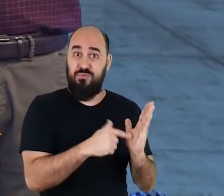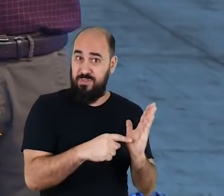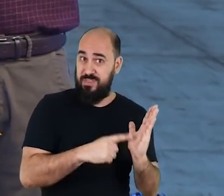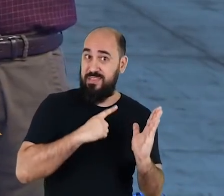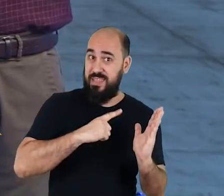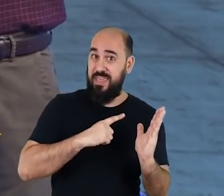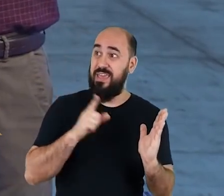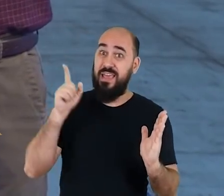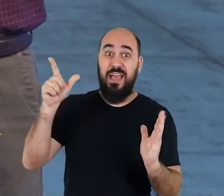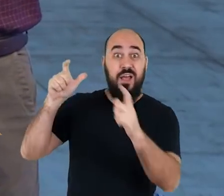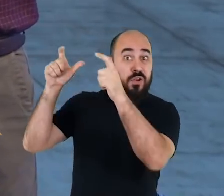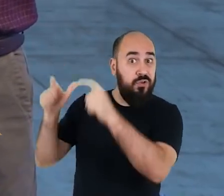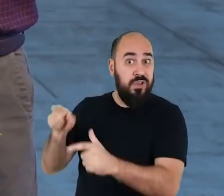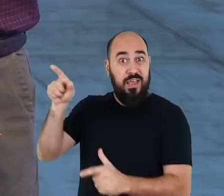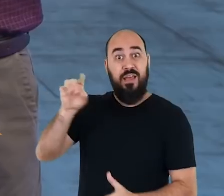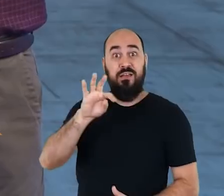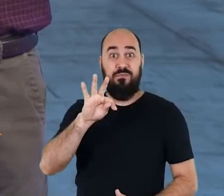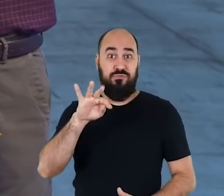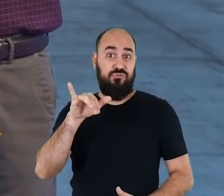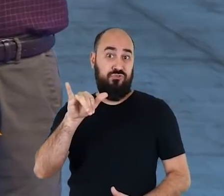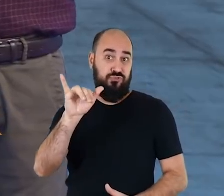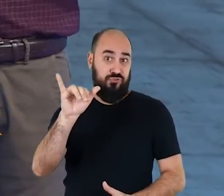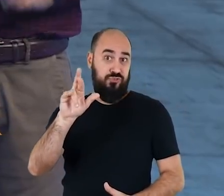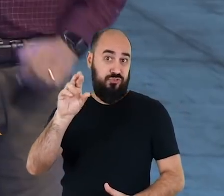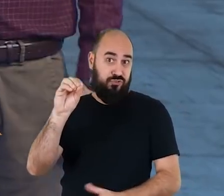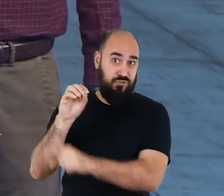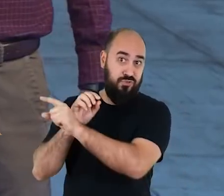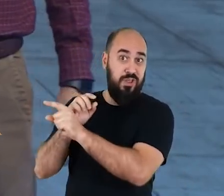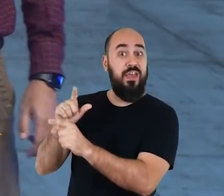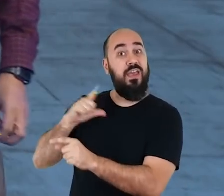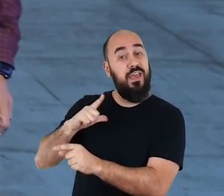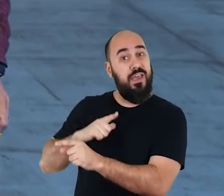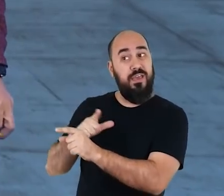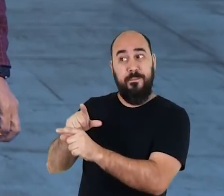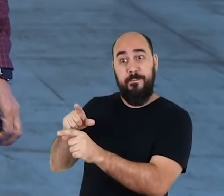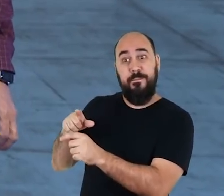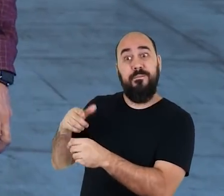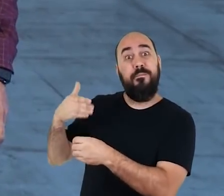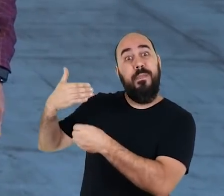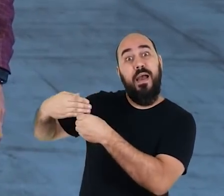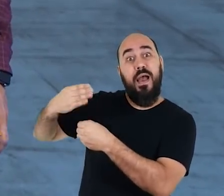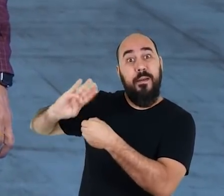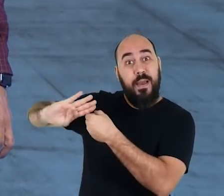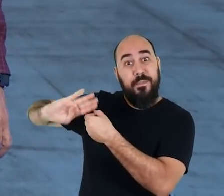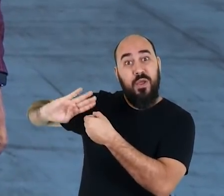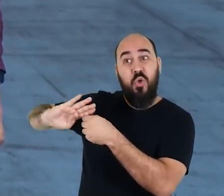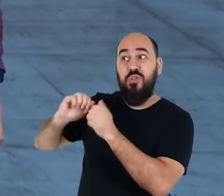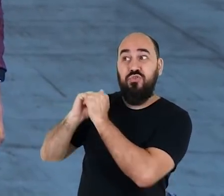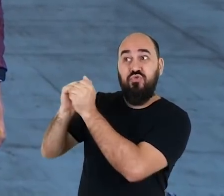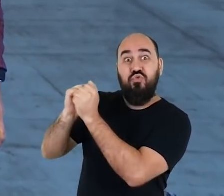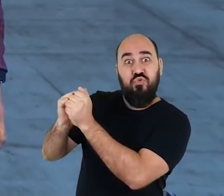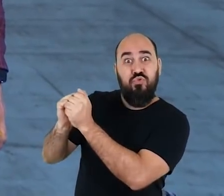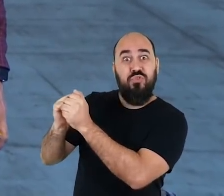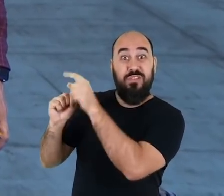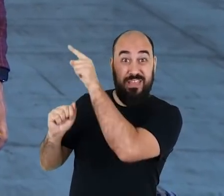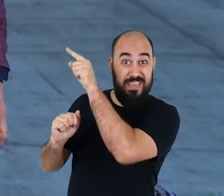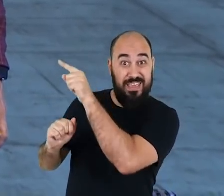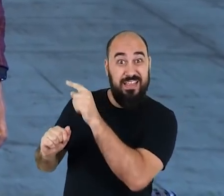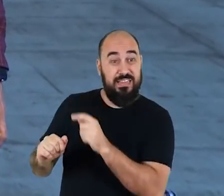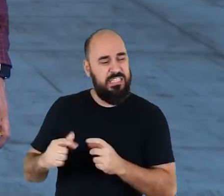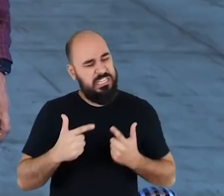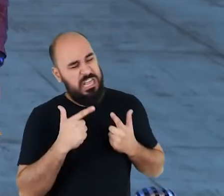um inimigo poderoso dos judeus, um inimigo que se uniu aos babilônios, caçoou da derrota de Judá para o